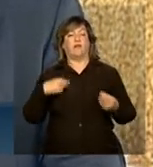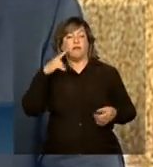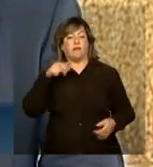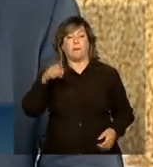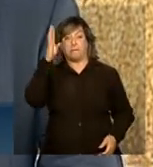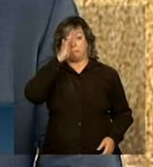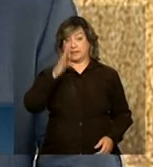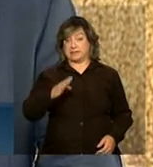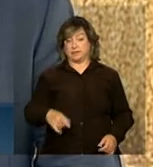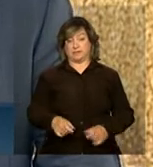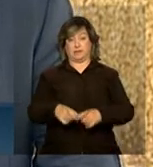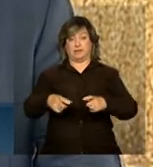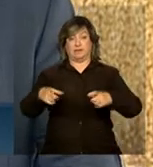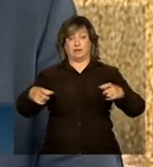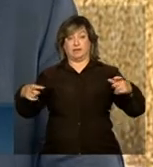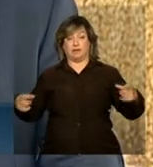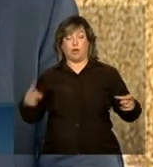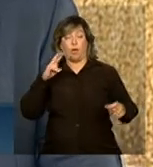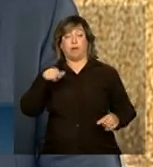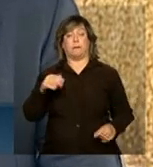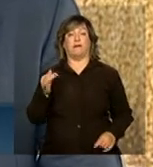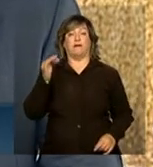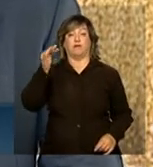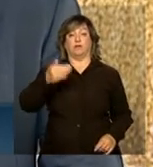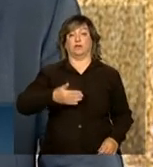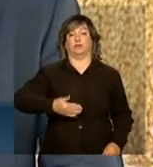crescendo e olhando para frente, para o futuro.